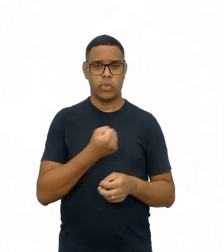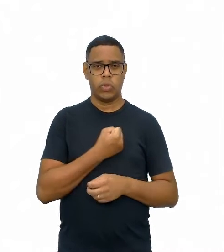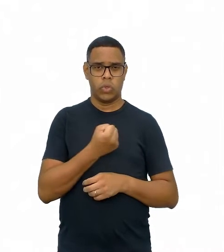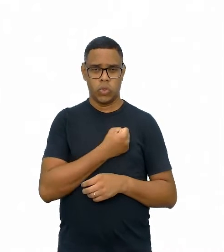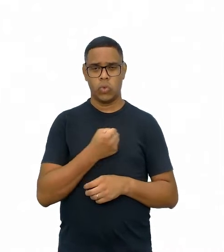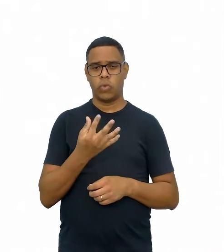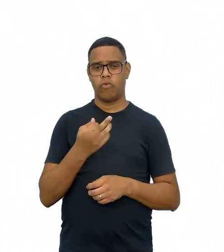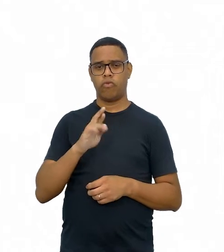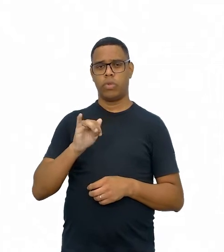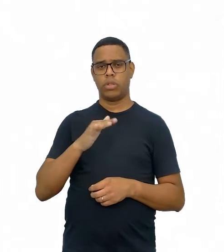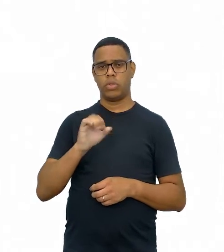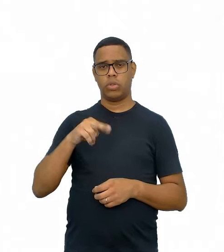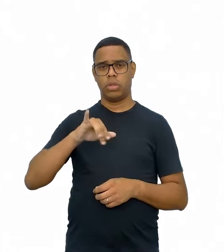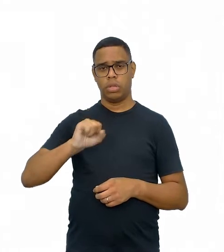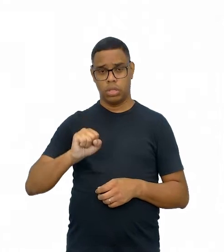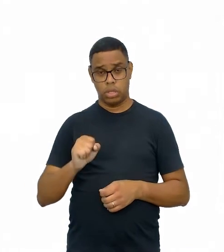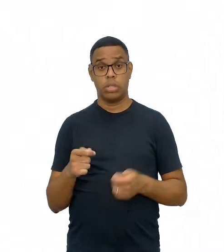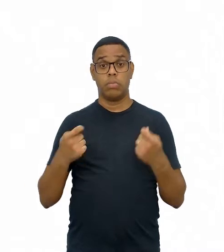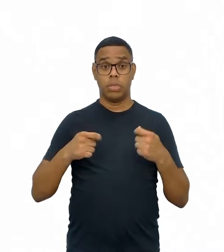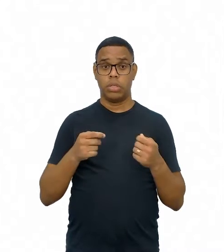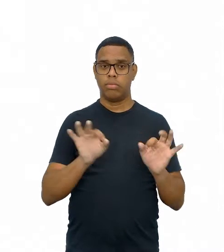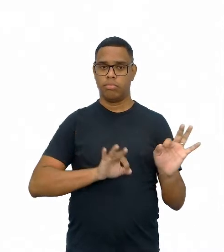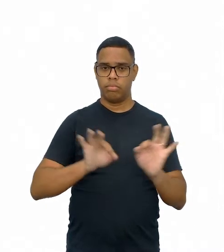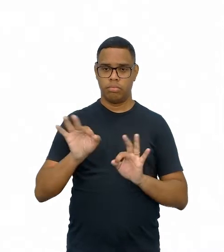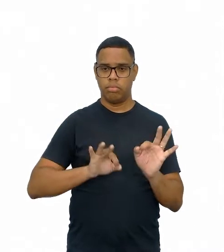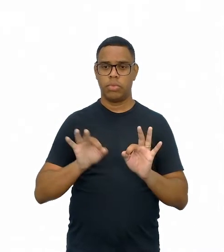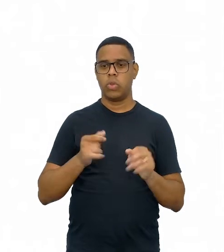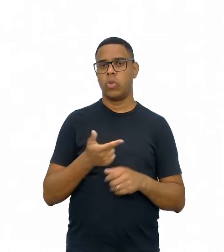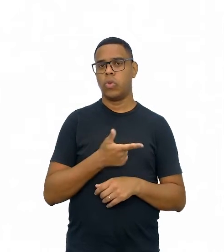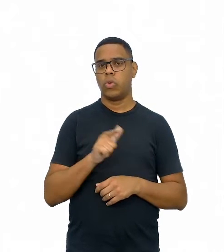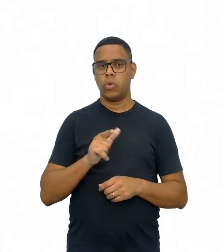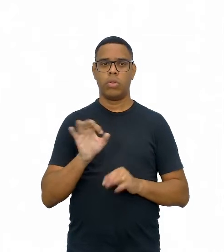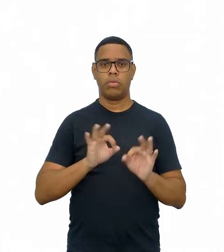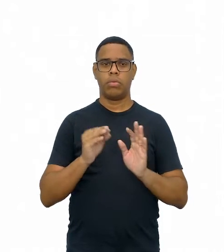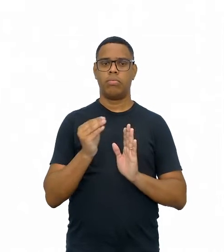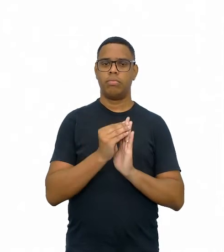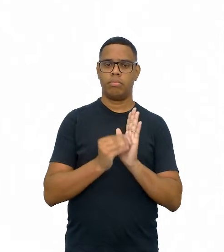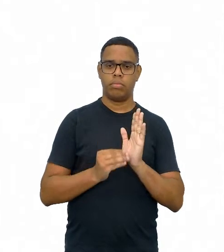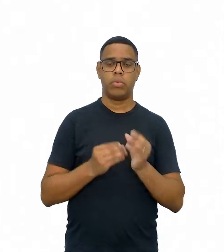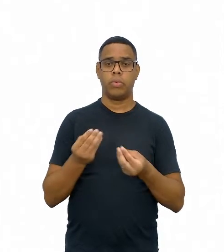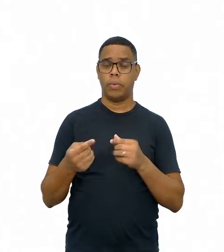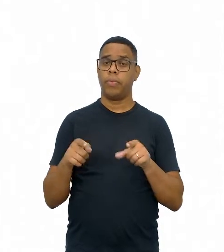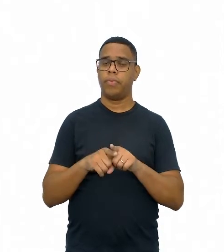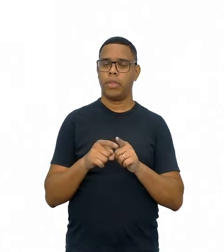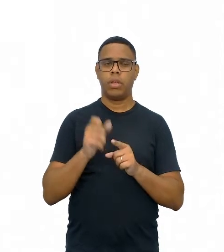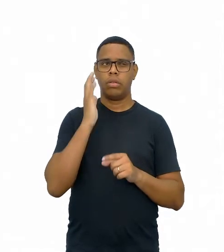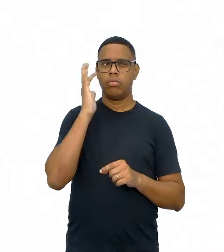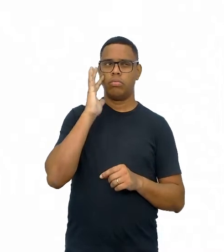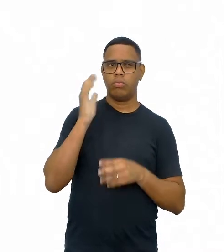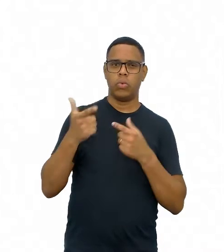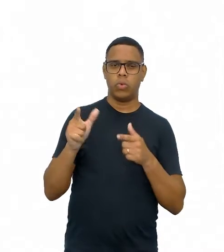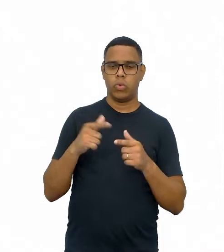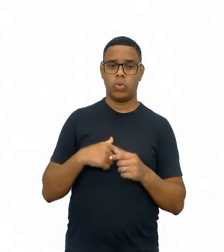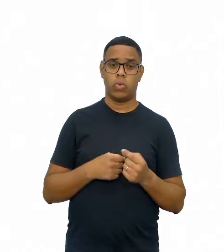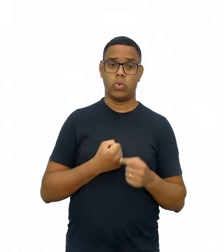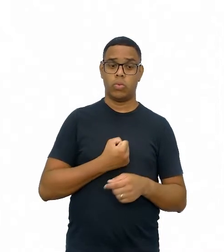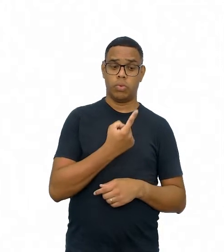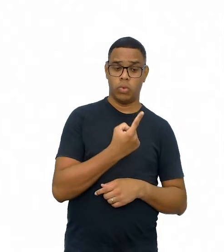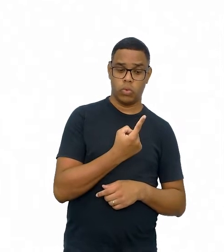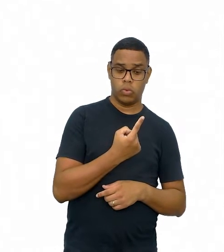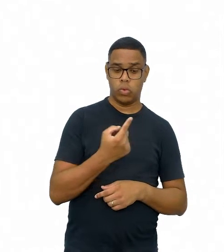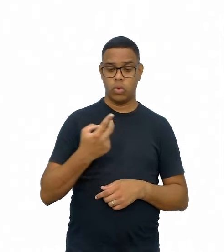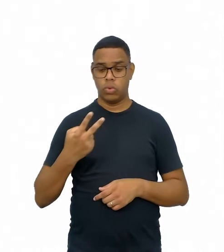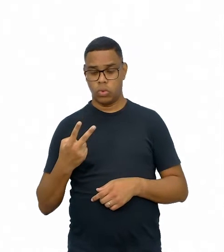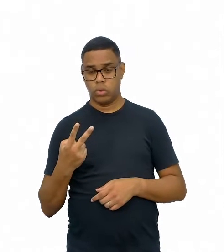números racionais, elas precisam construir uma outra organização. E ao pensarem que entre o 1 e o